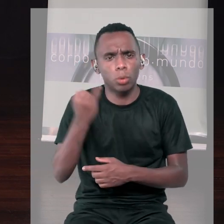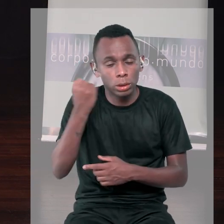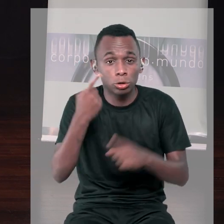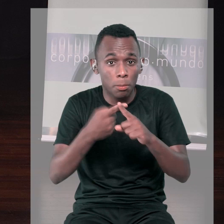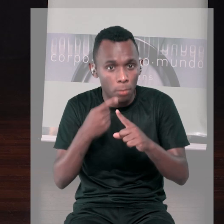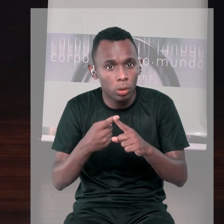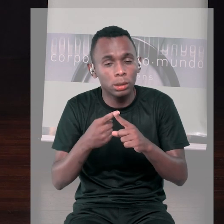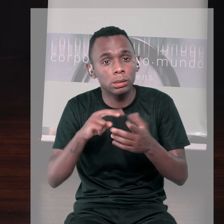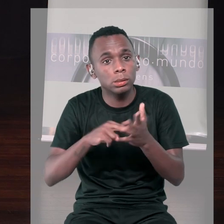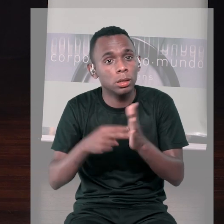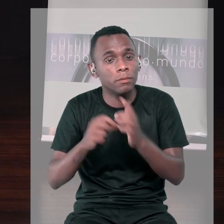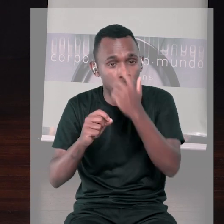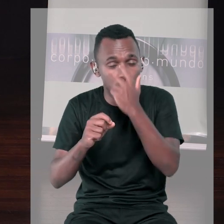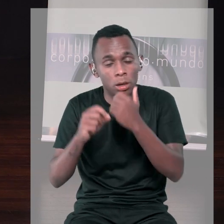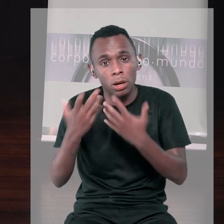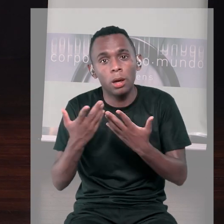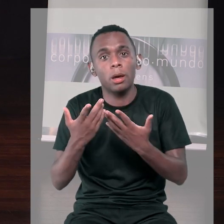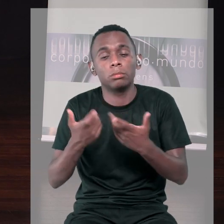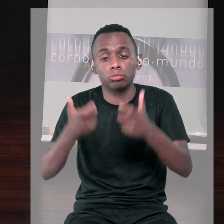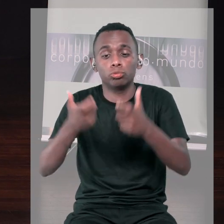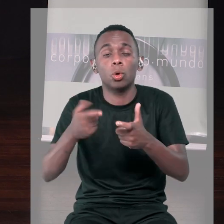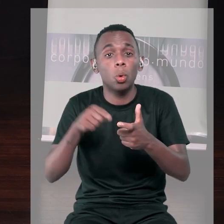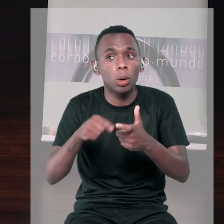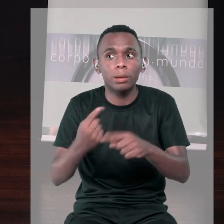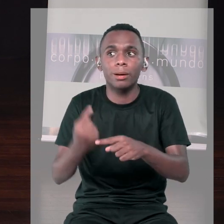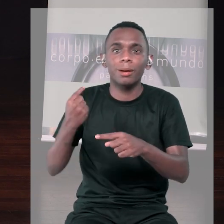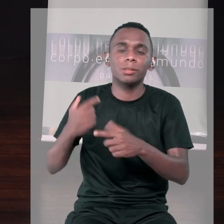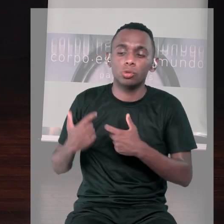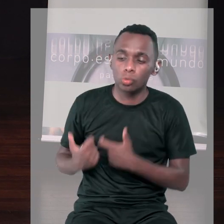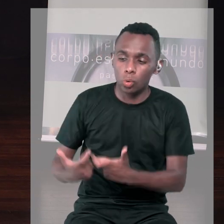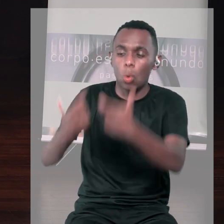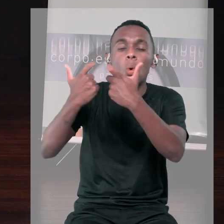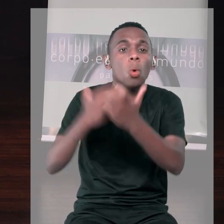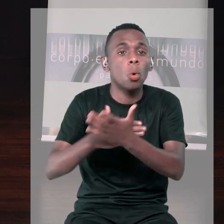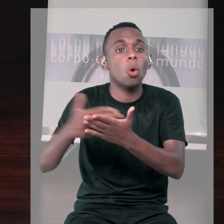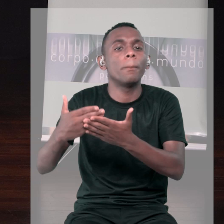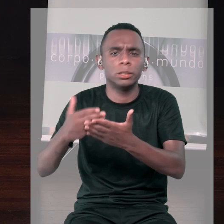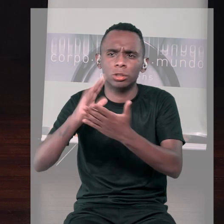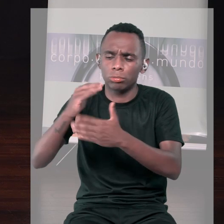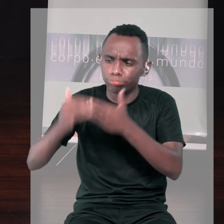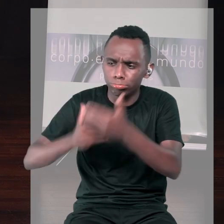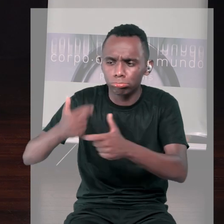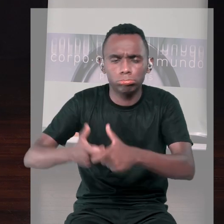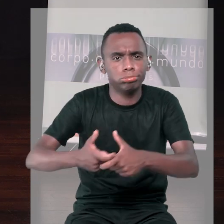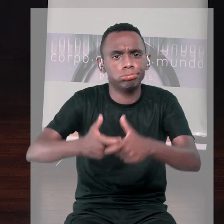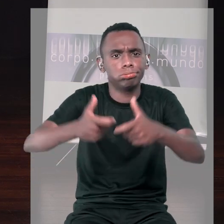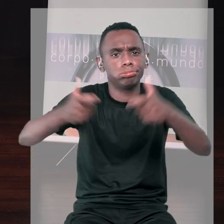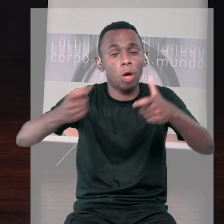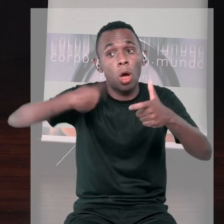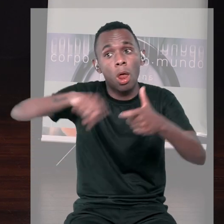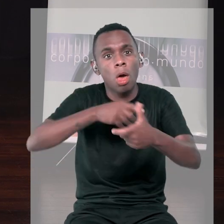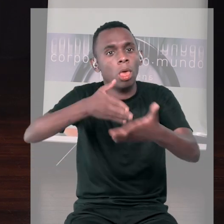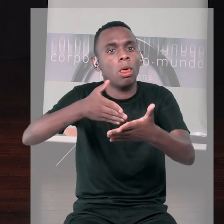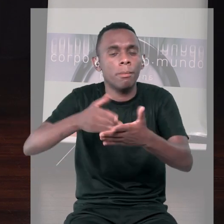diz respeito a esse estágio anterior em que uma guerra civil já dilacera, de algumas maneiras, nossas